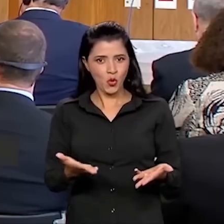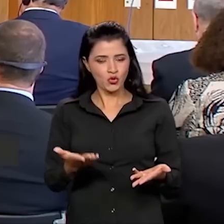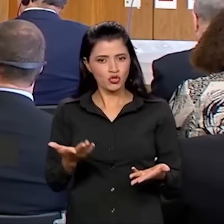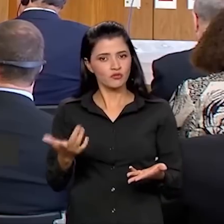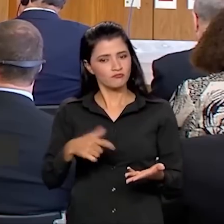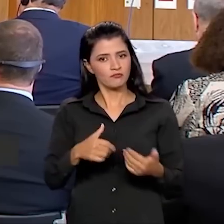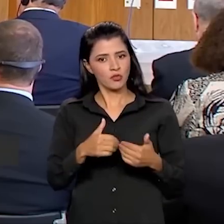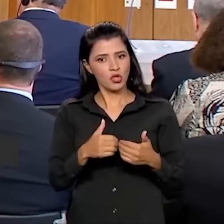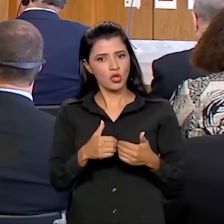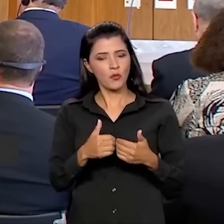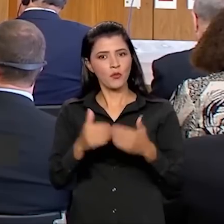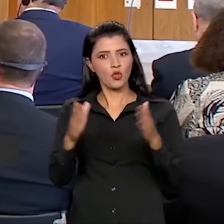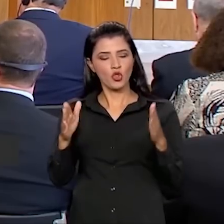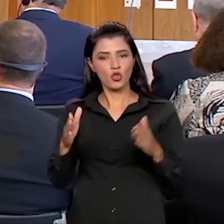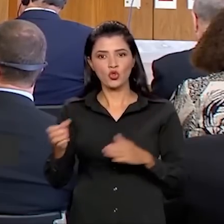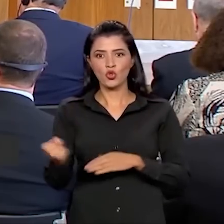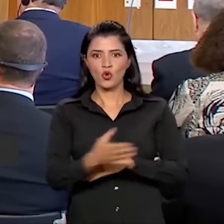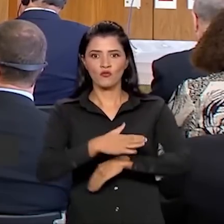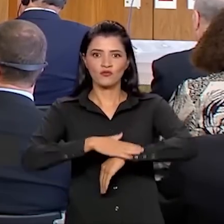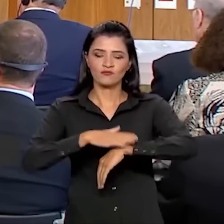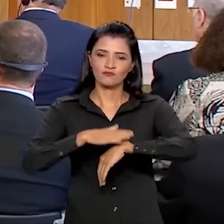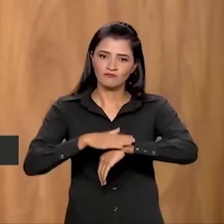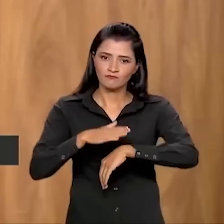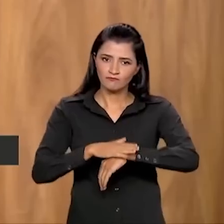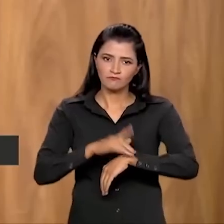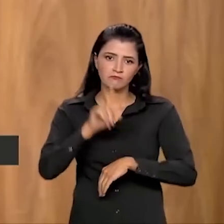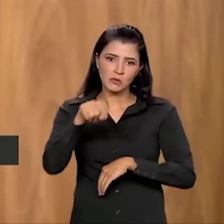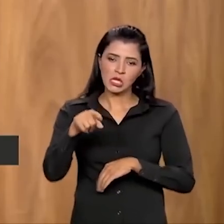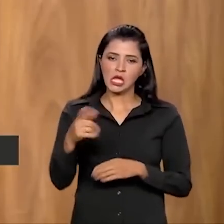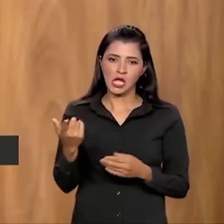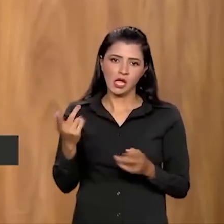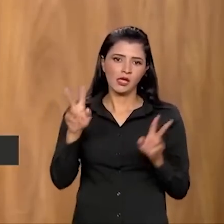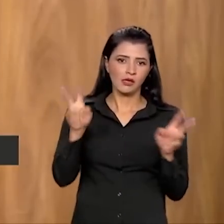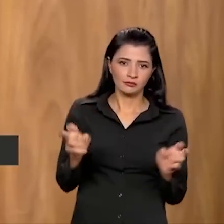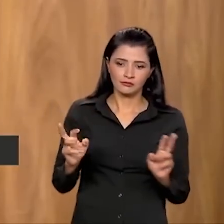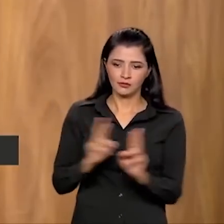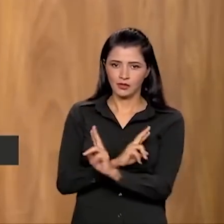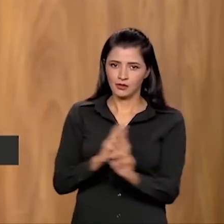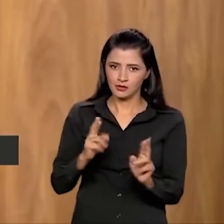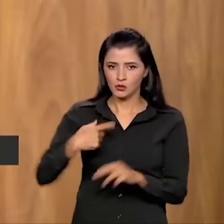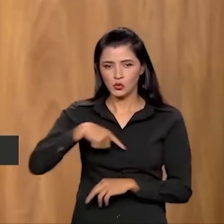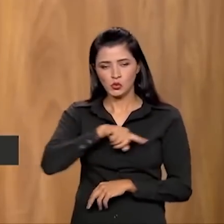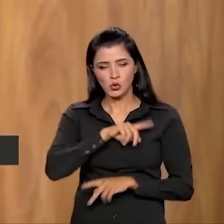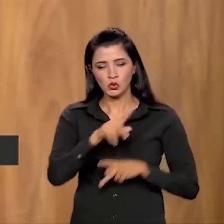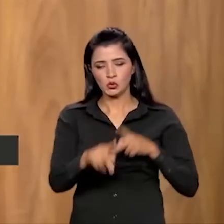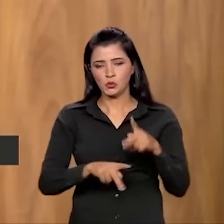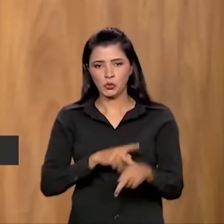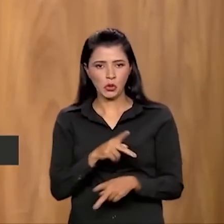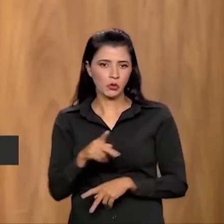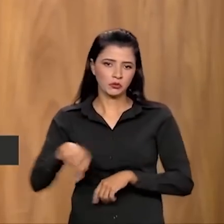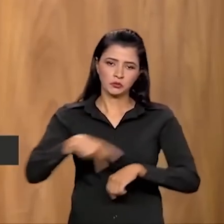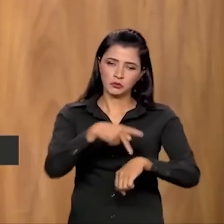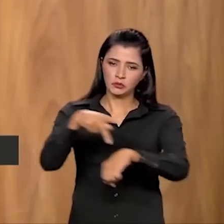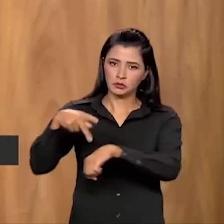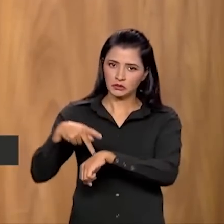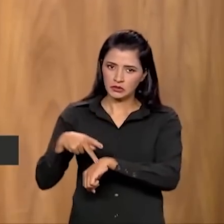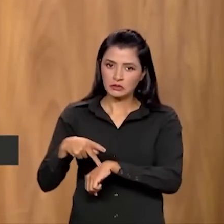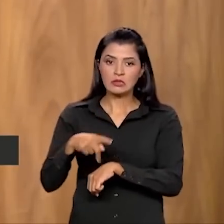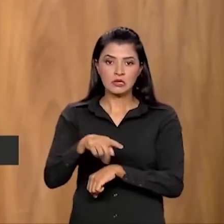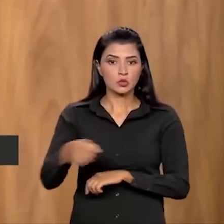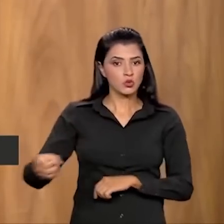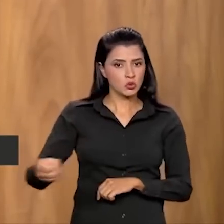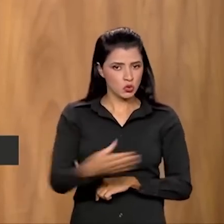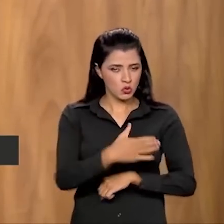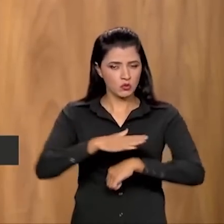uma nova época em termos de relações entre nossos povos e países. E nessa